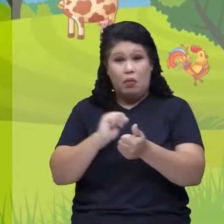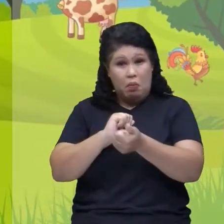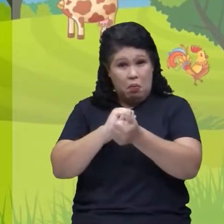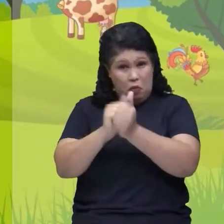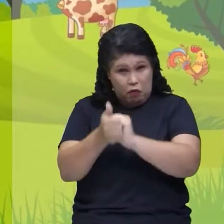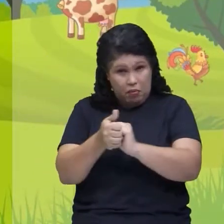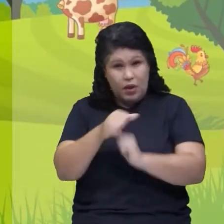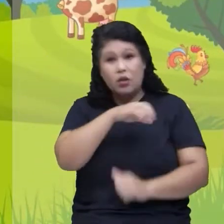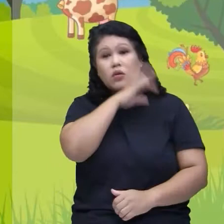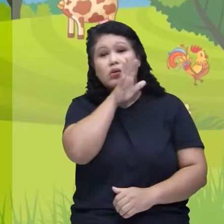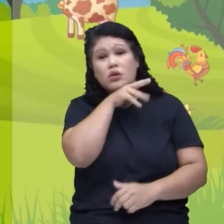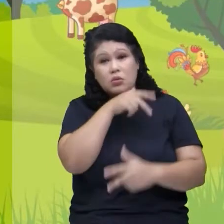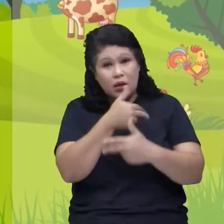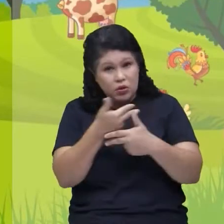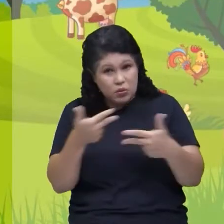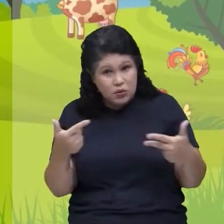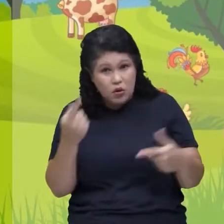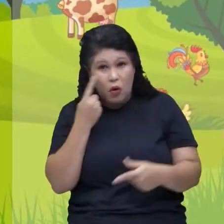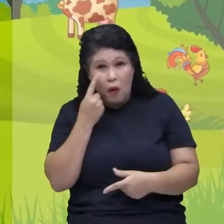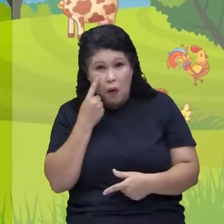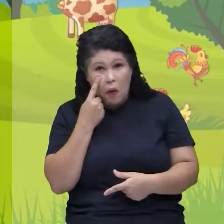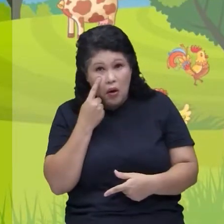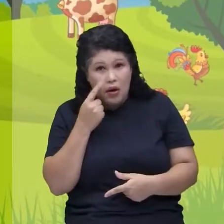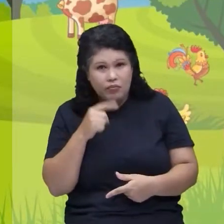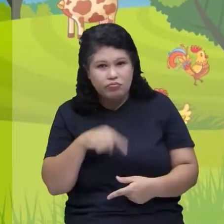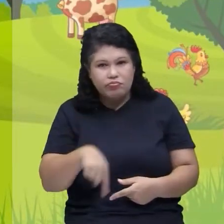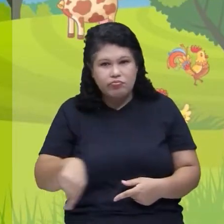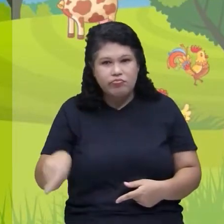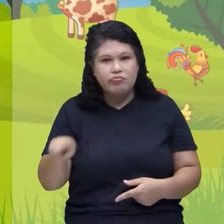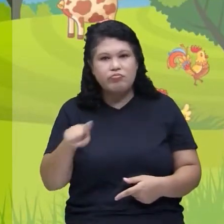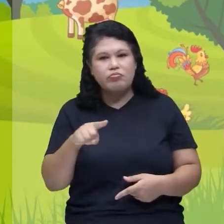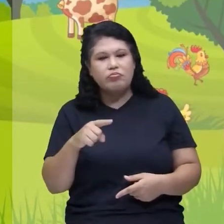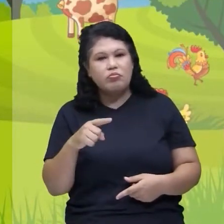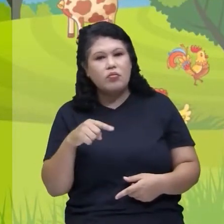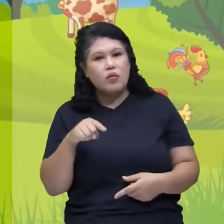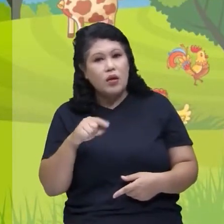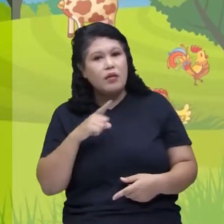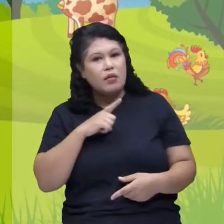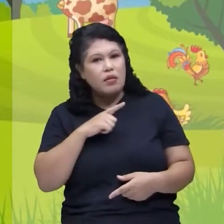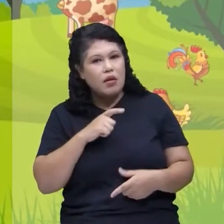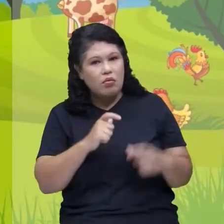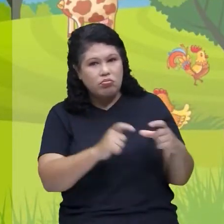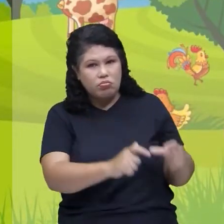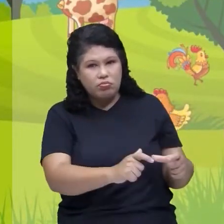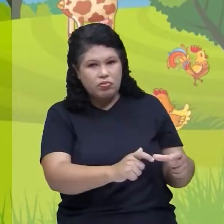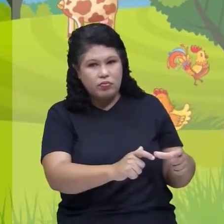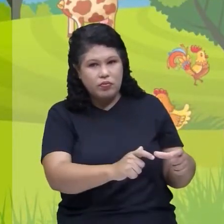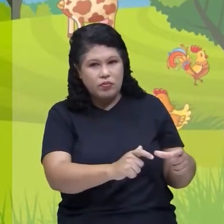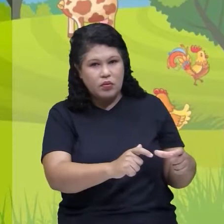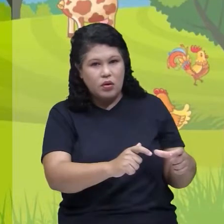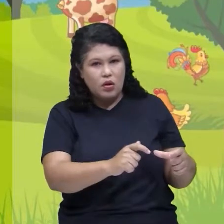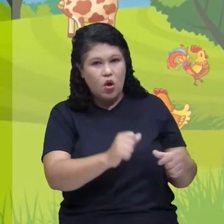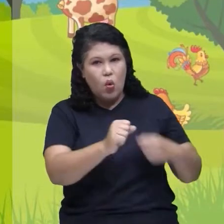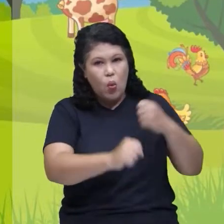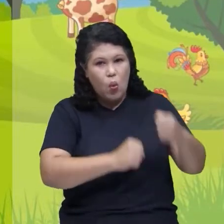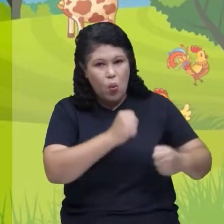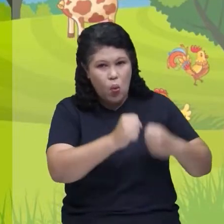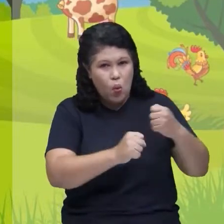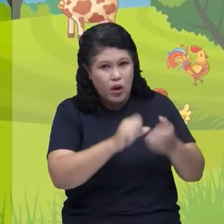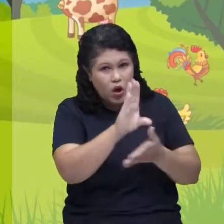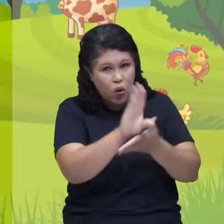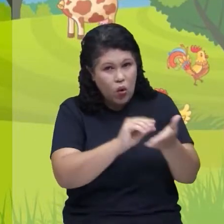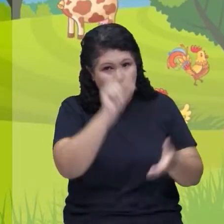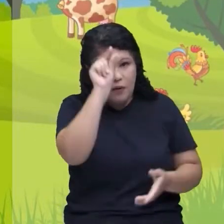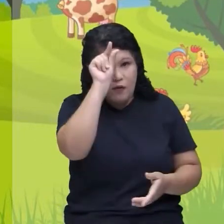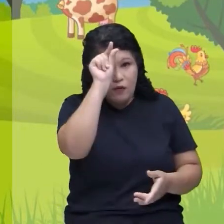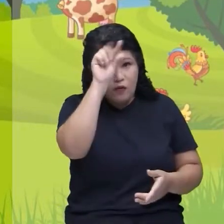dos bichinhos. Vamos olhar aqui. Na nossa primeira estação, a gente vai fazer a corrida da formiguinha. E como é que a